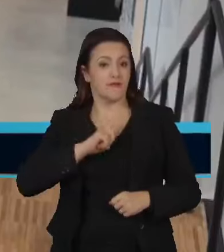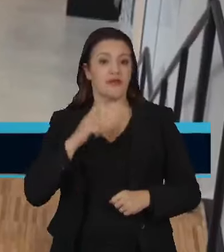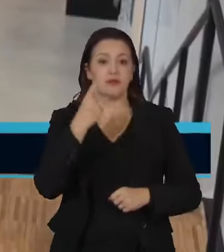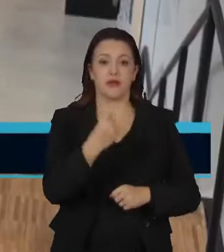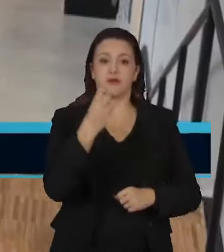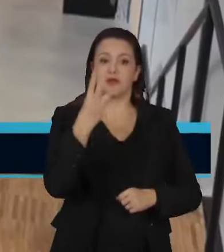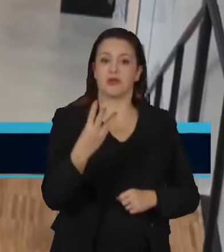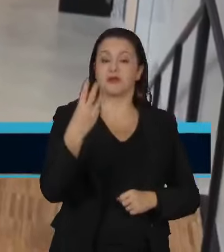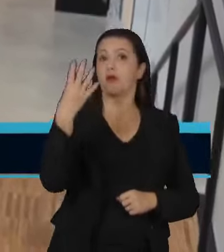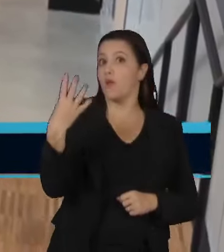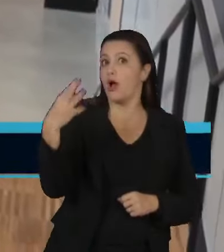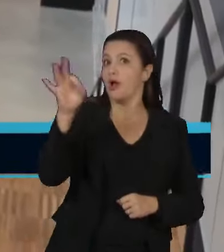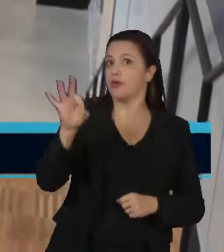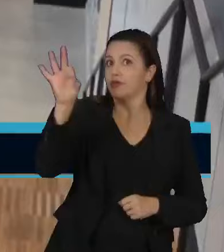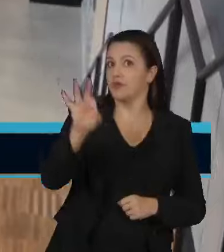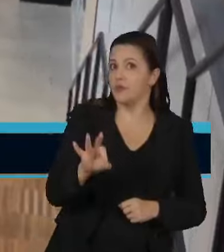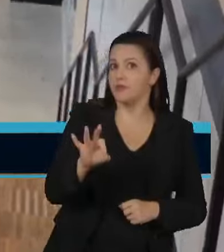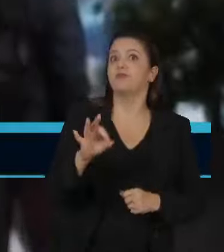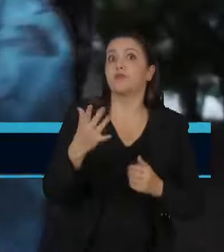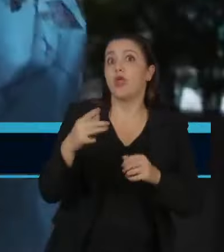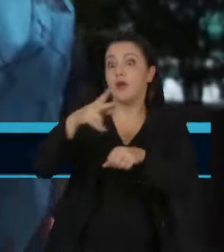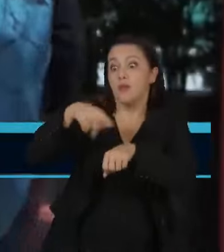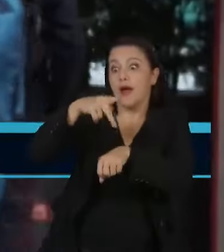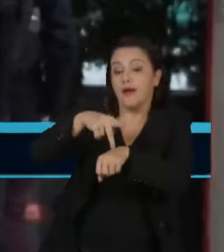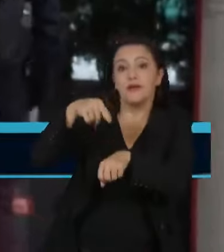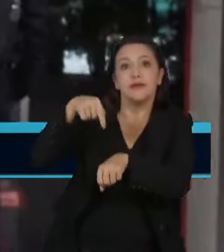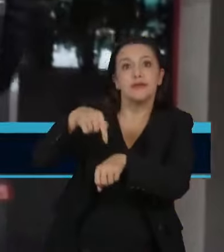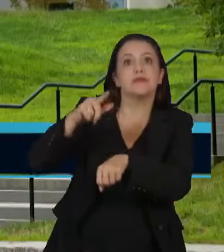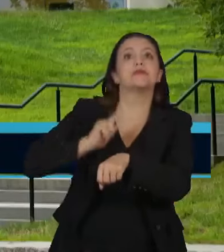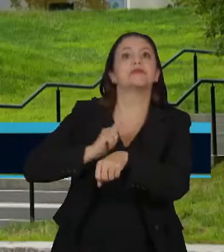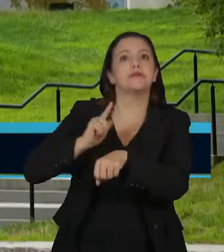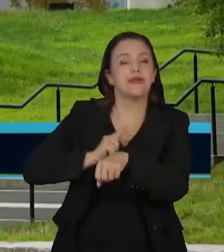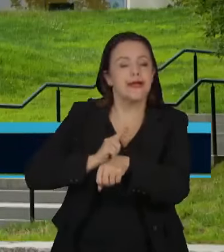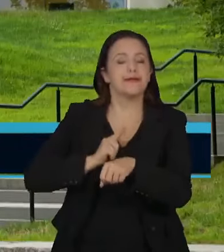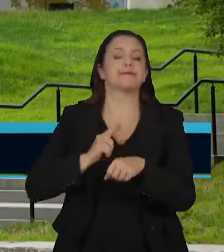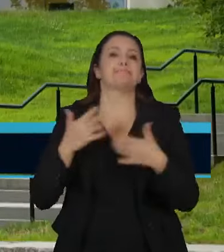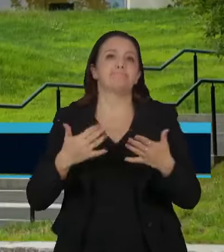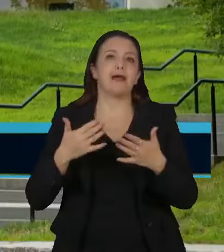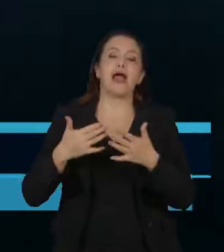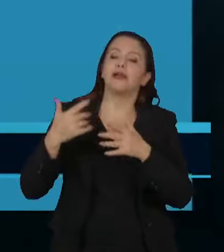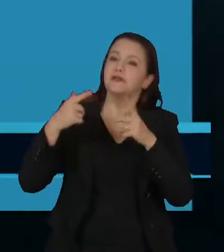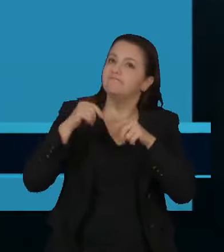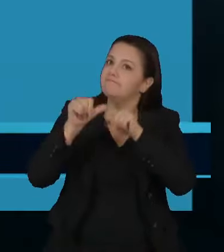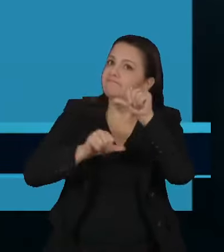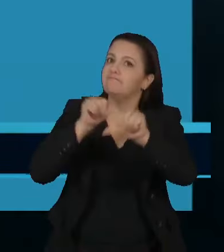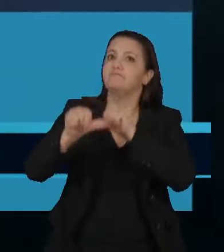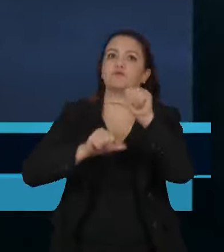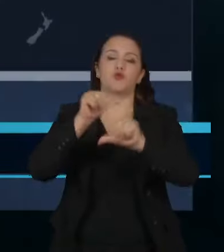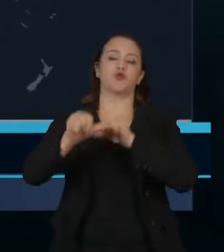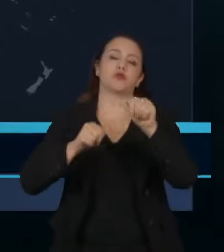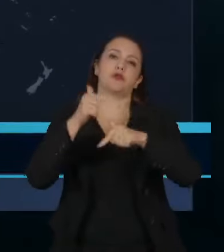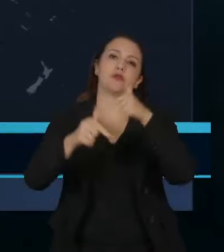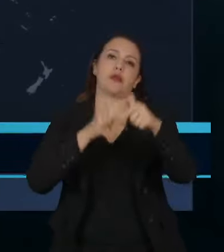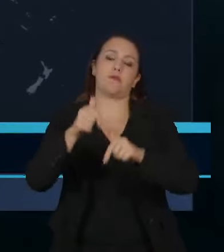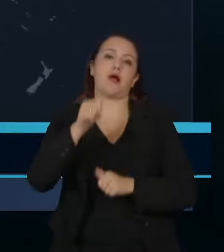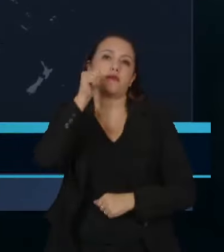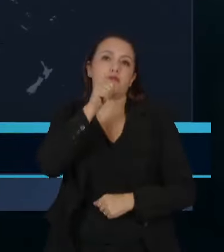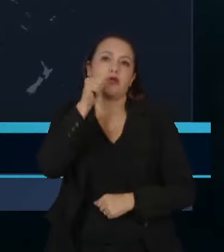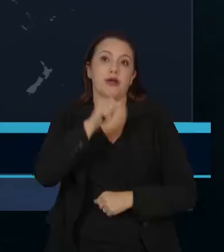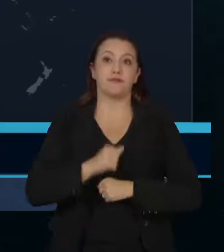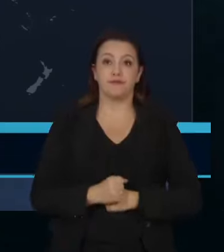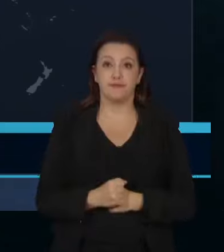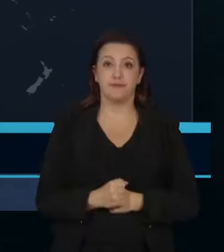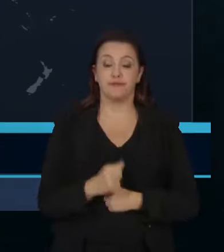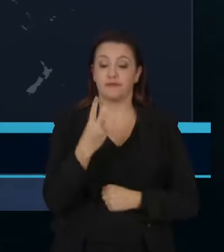países a chegada do primeiro filho é um divisor de águas na trajetória profissional feminina em média